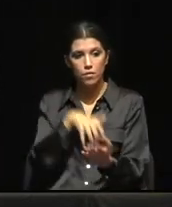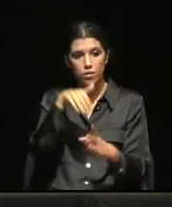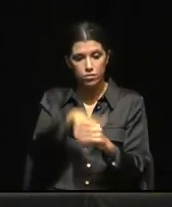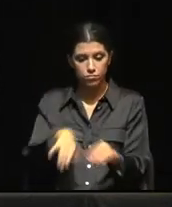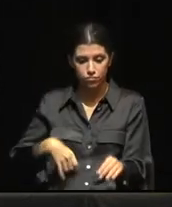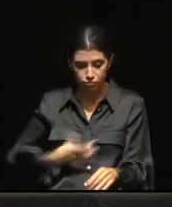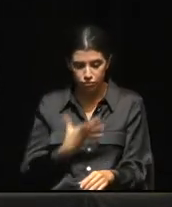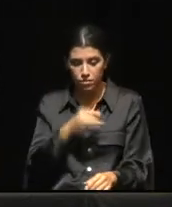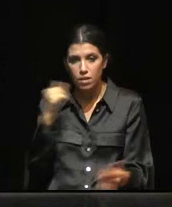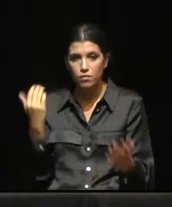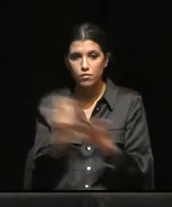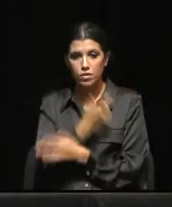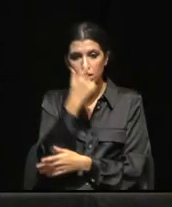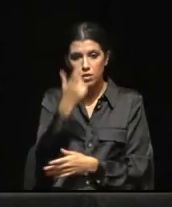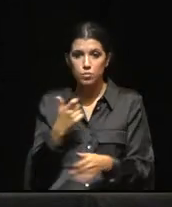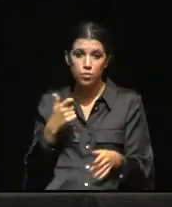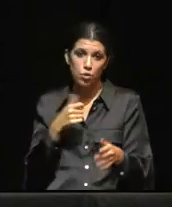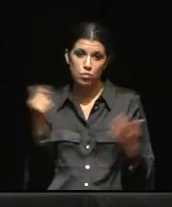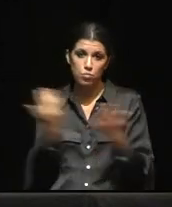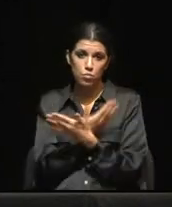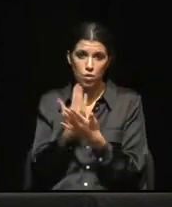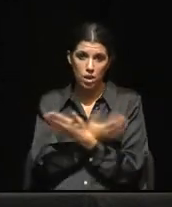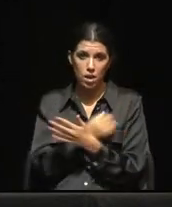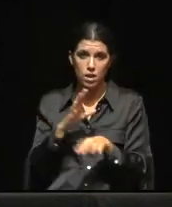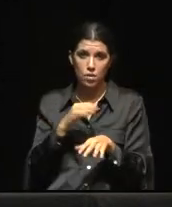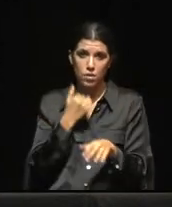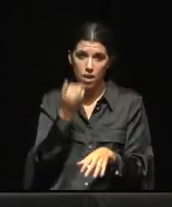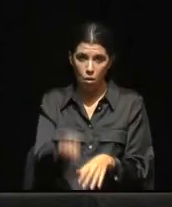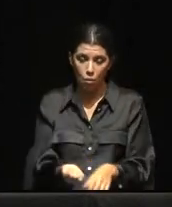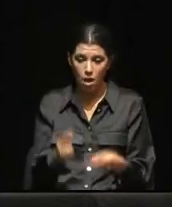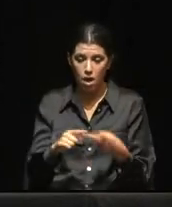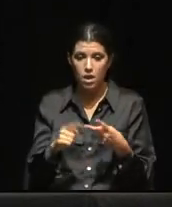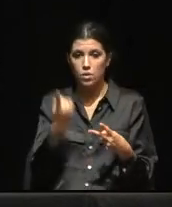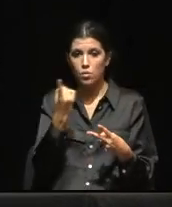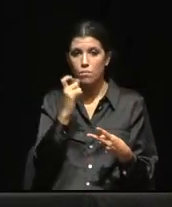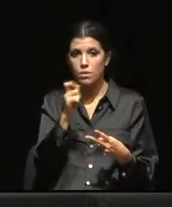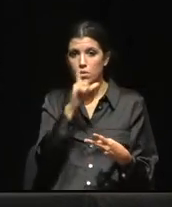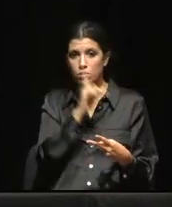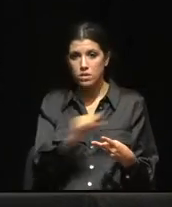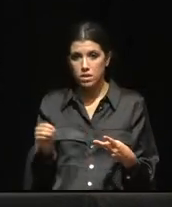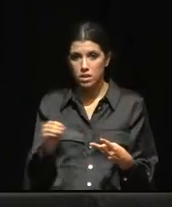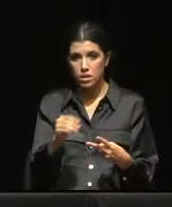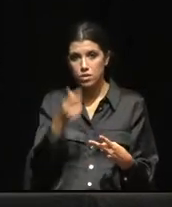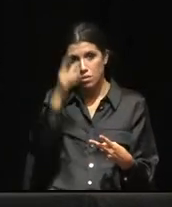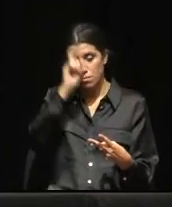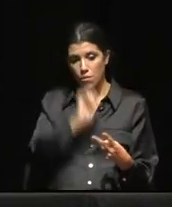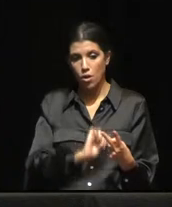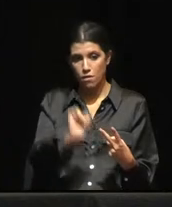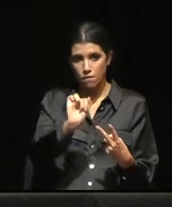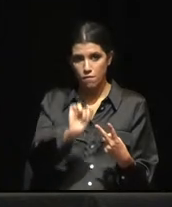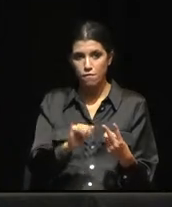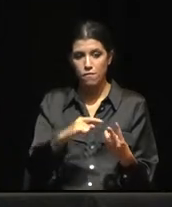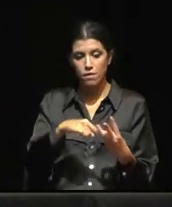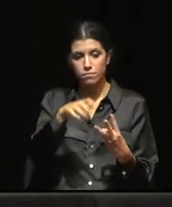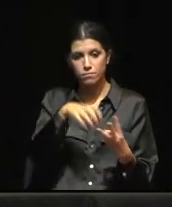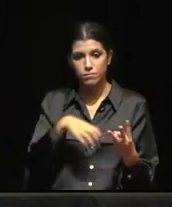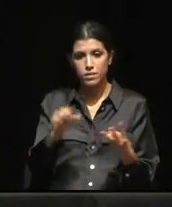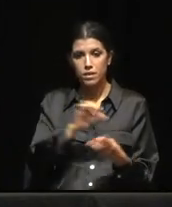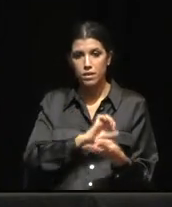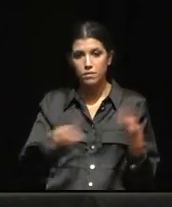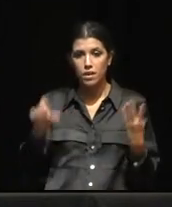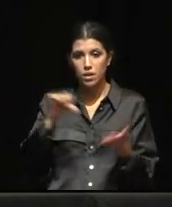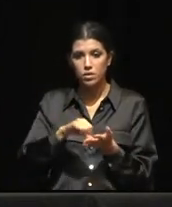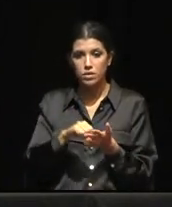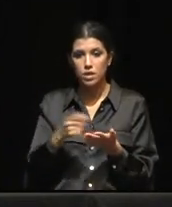pesar pelas vítimas do sismo em Taiwan guardar um minuto de silêncio em memória dos que perderam a vida enviar o presente voto ao centro